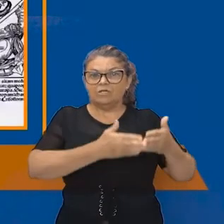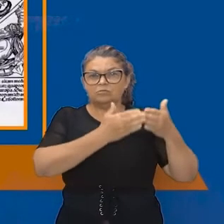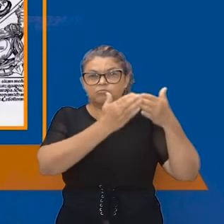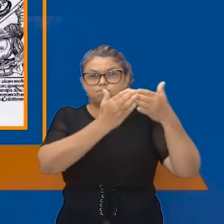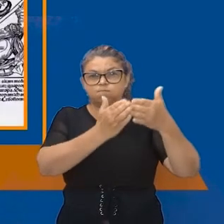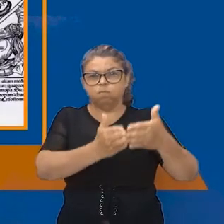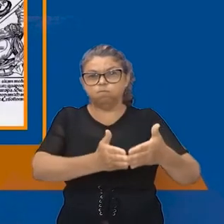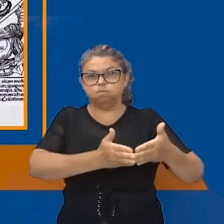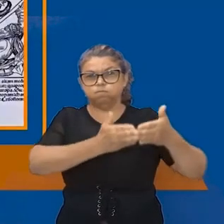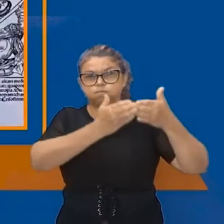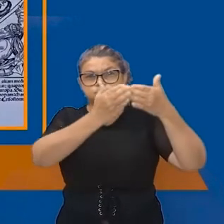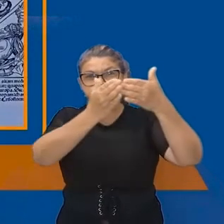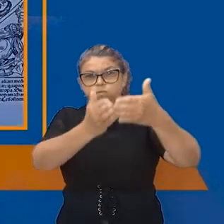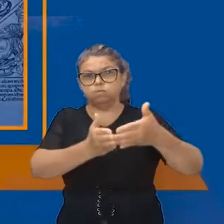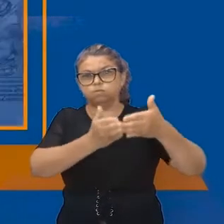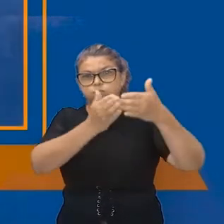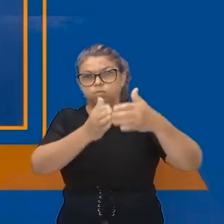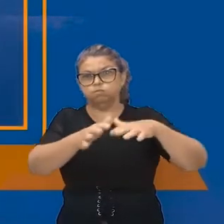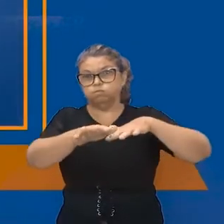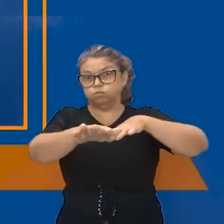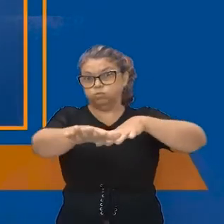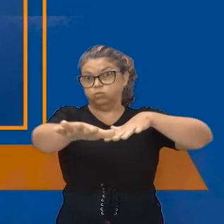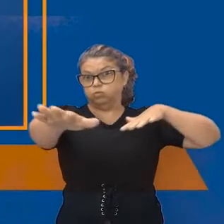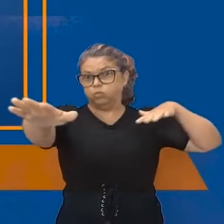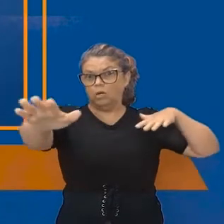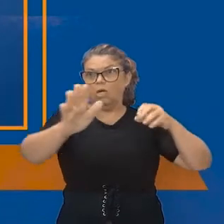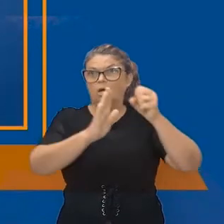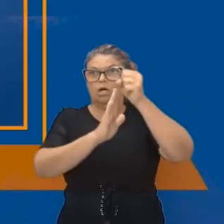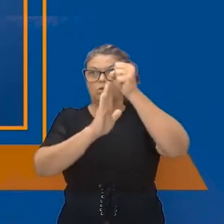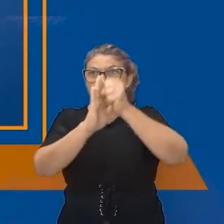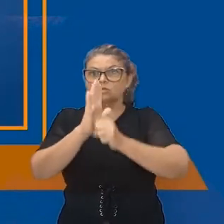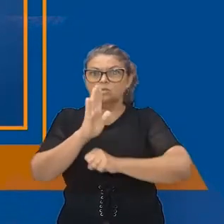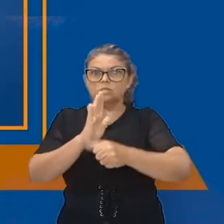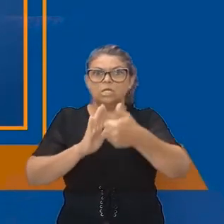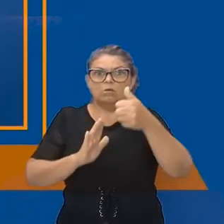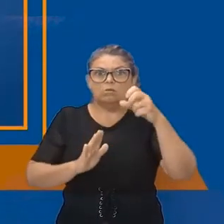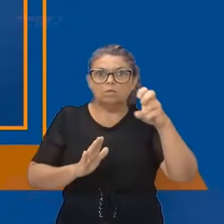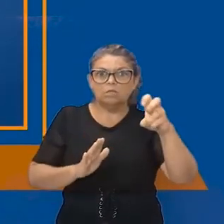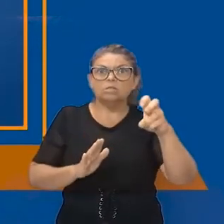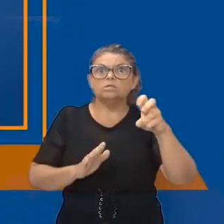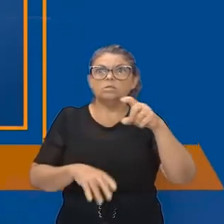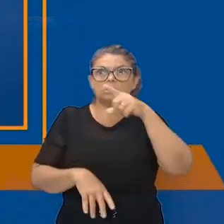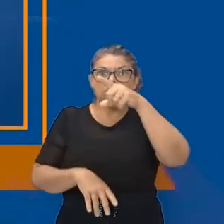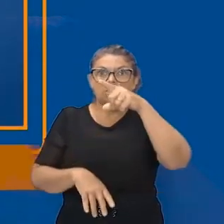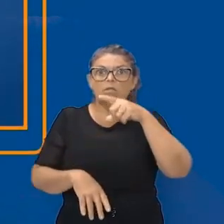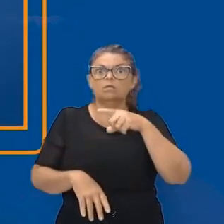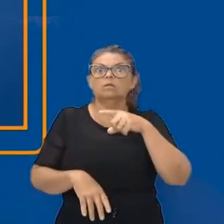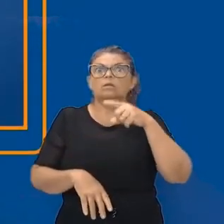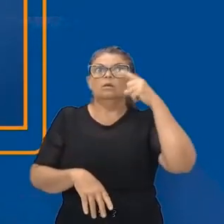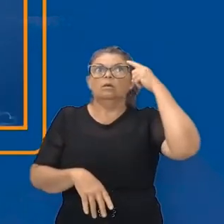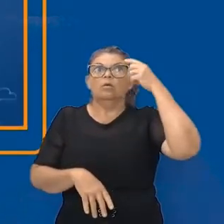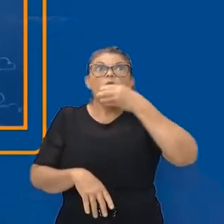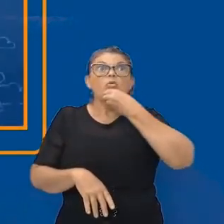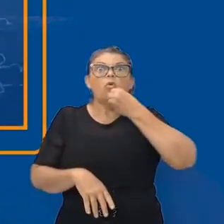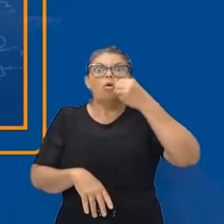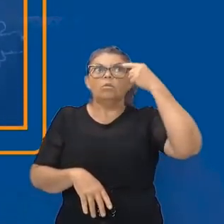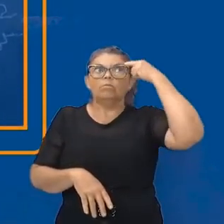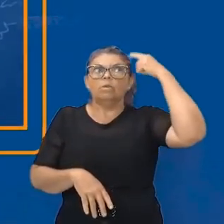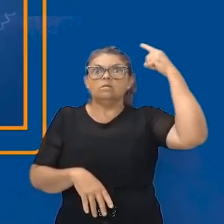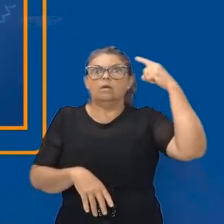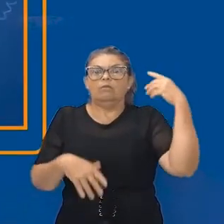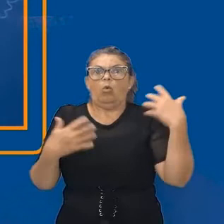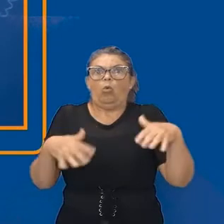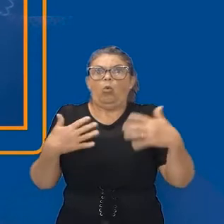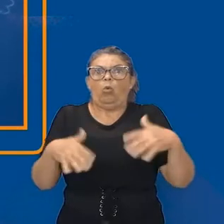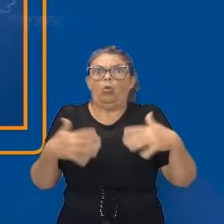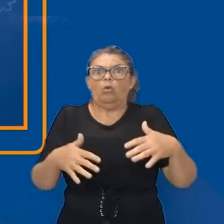Você sabia que no século XV eu era o ser mais temido pelos navegadores? Naquela época,